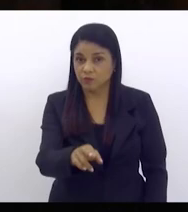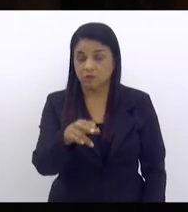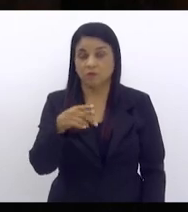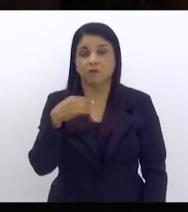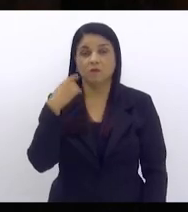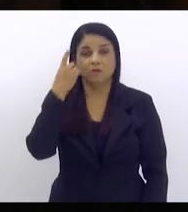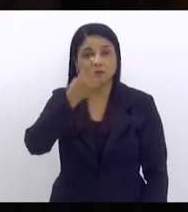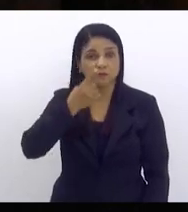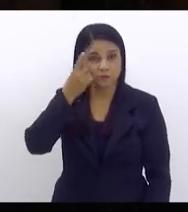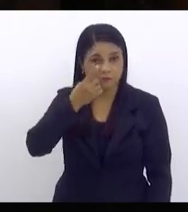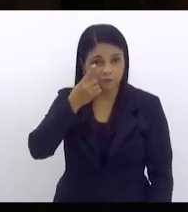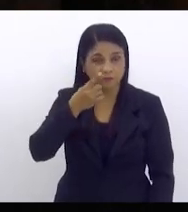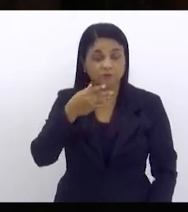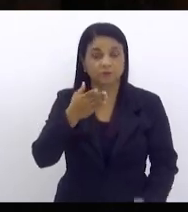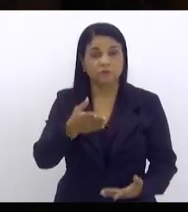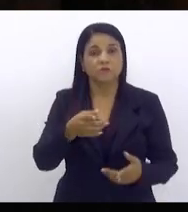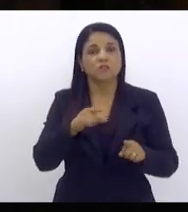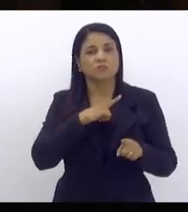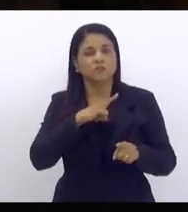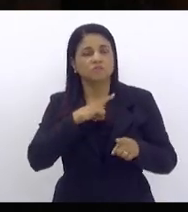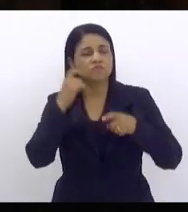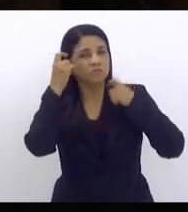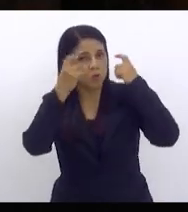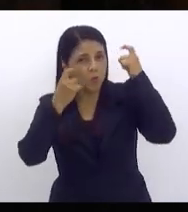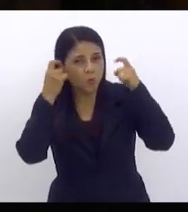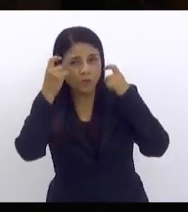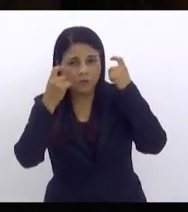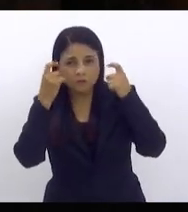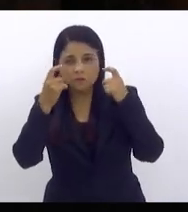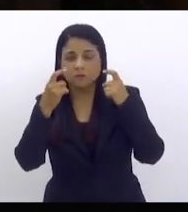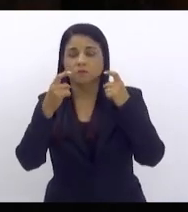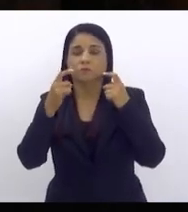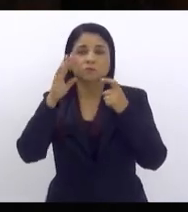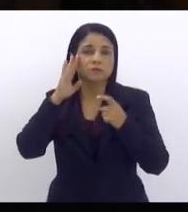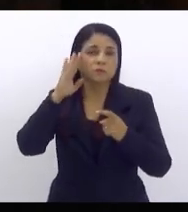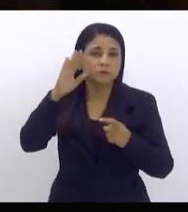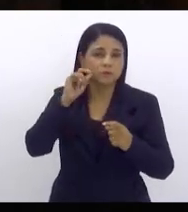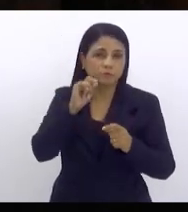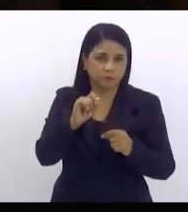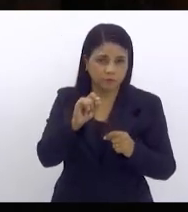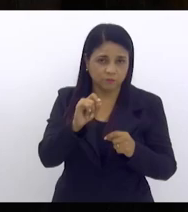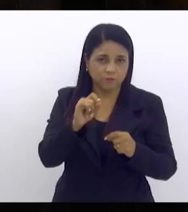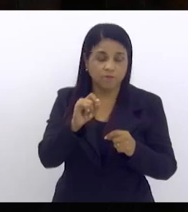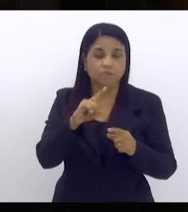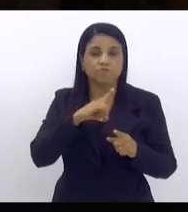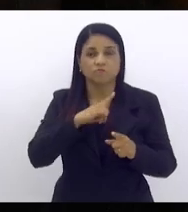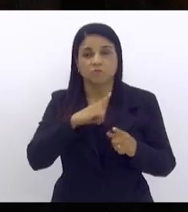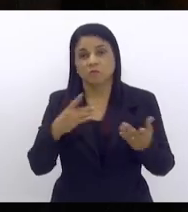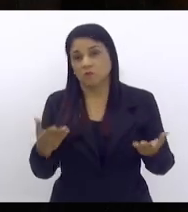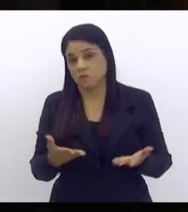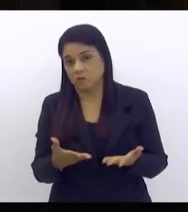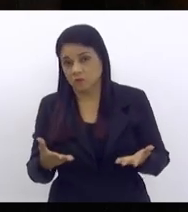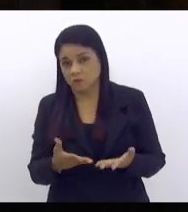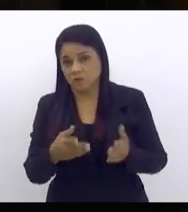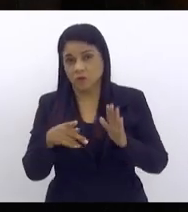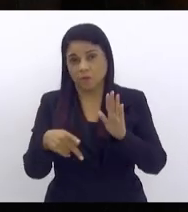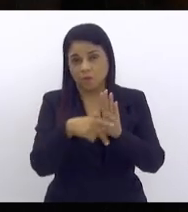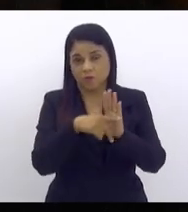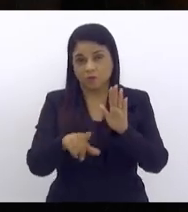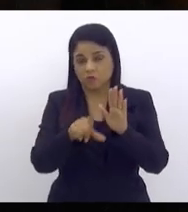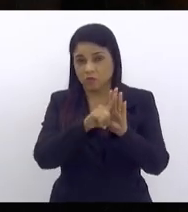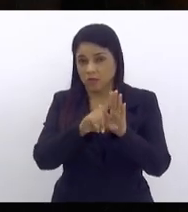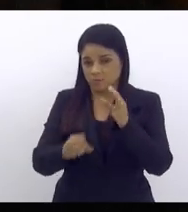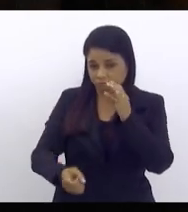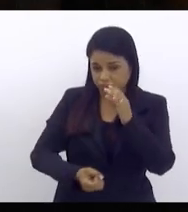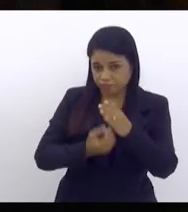dos elementos que a gente trouxe com muita preocupação é que hoje existe já também projeto de lei de nossa